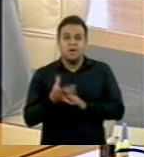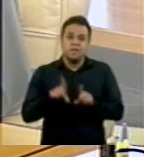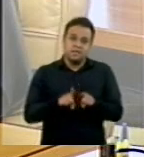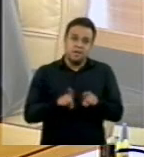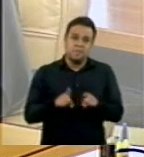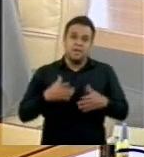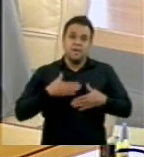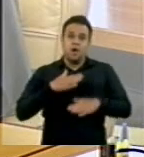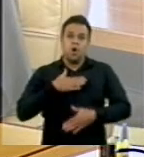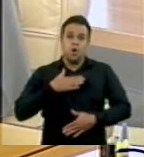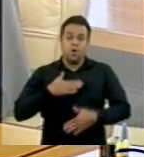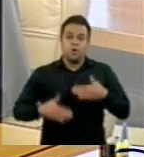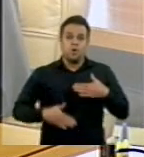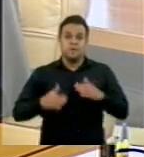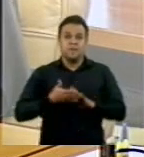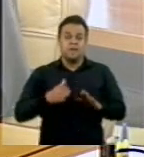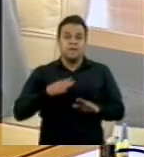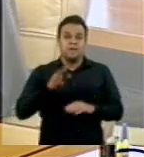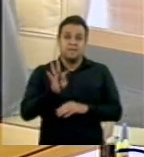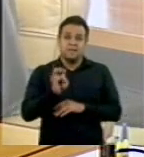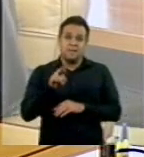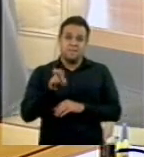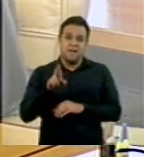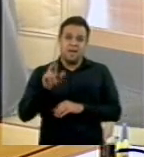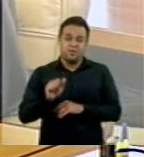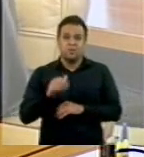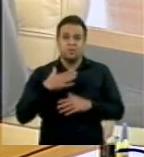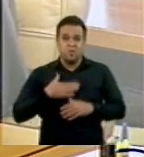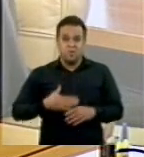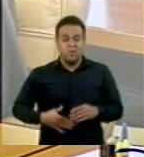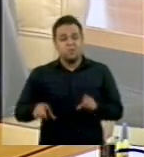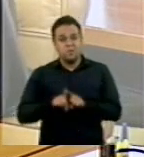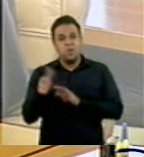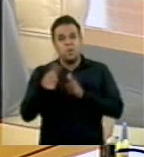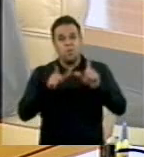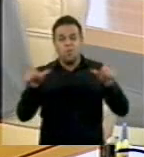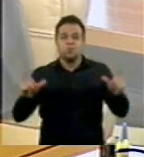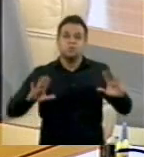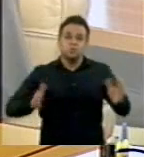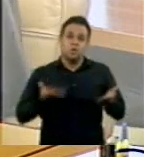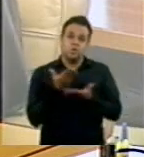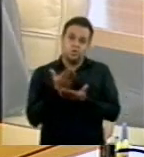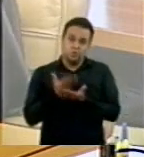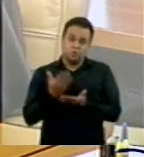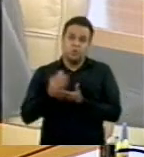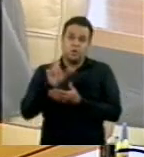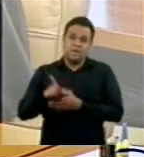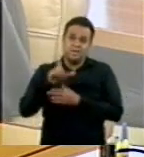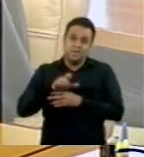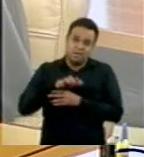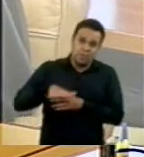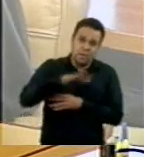da temperatura corporal, entre tantas outras funções estudadas pela literatura